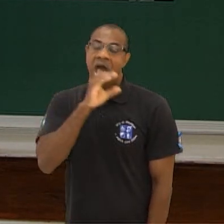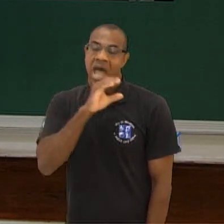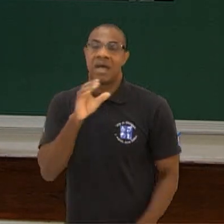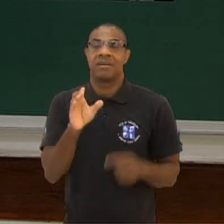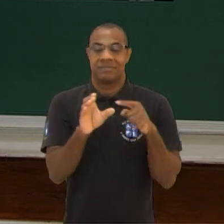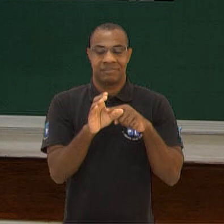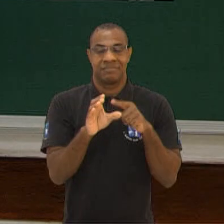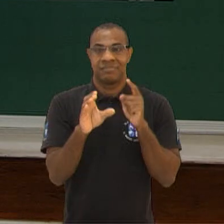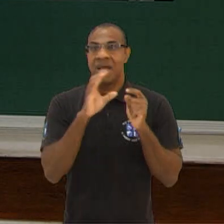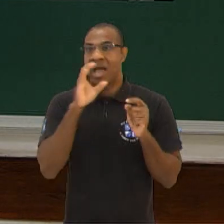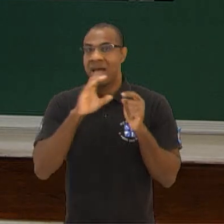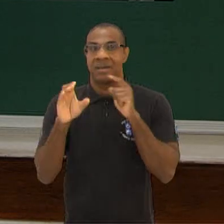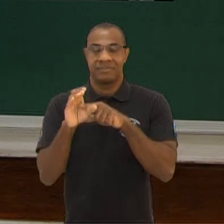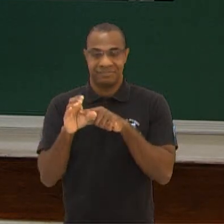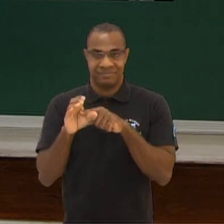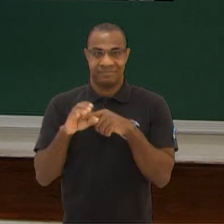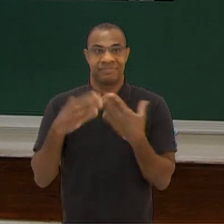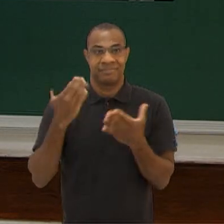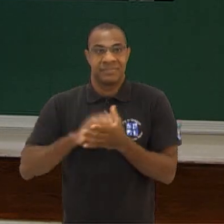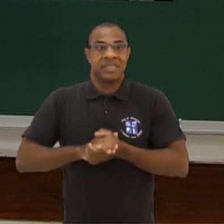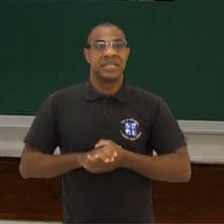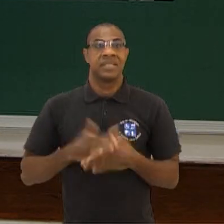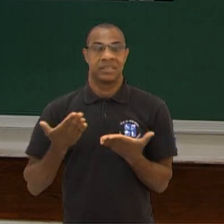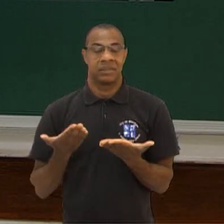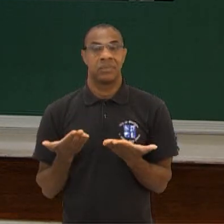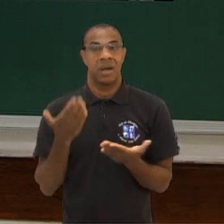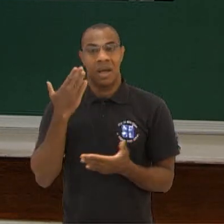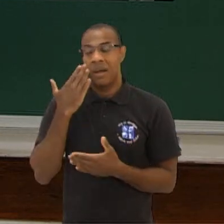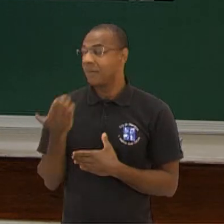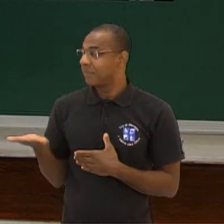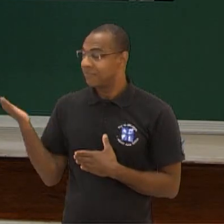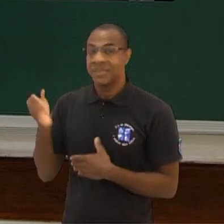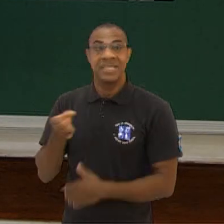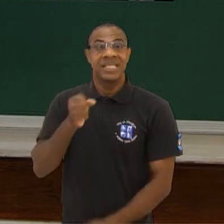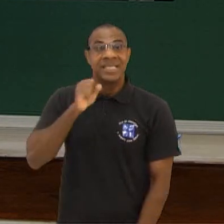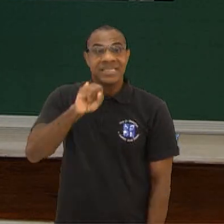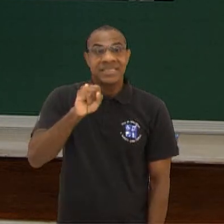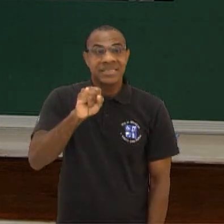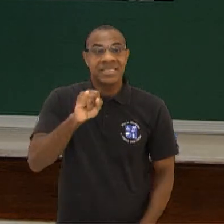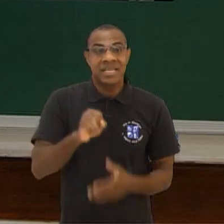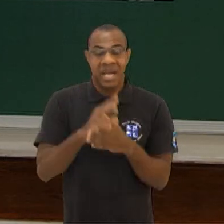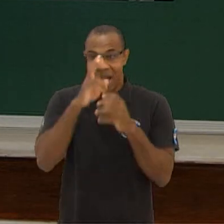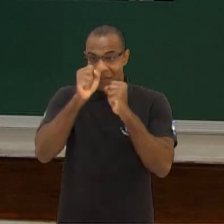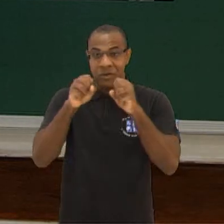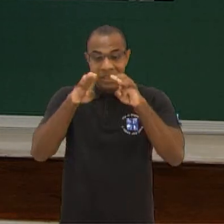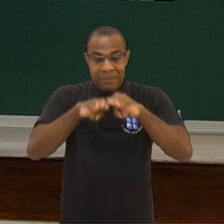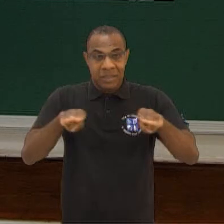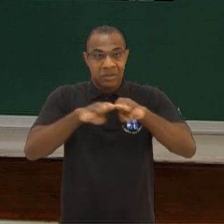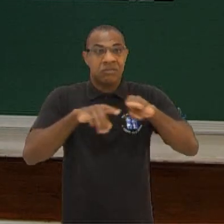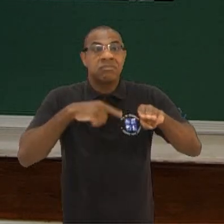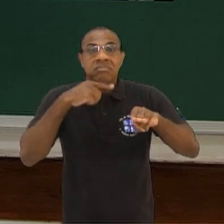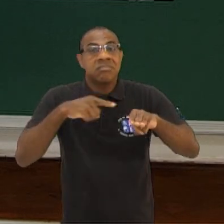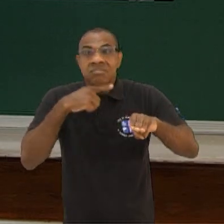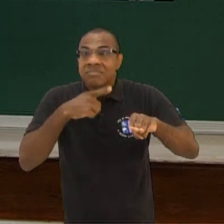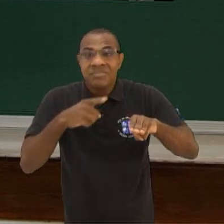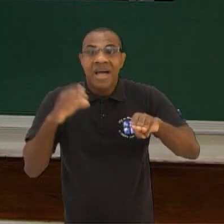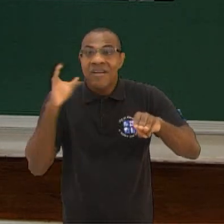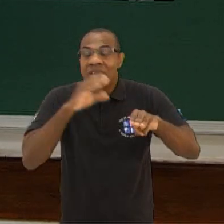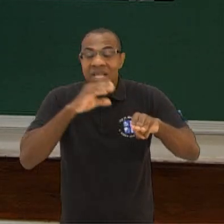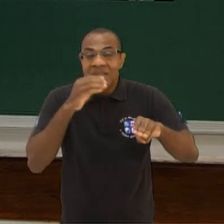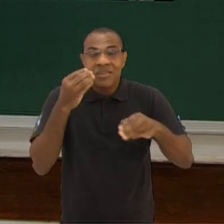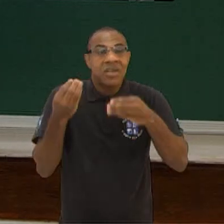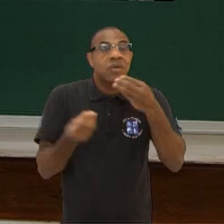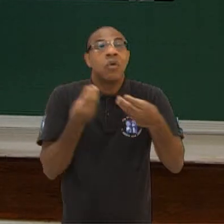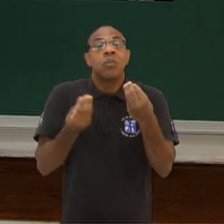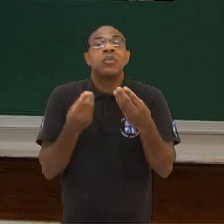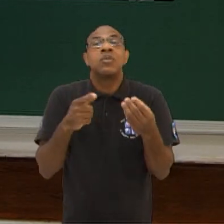cinética é massa vezes velocidade ao quadrado sobre 2. Ora, se a força magnética não consegue alterar a velocidade, o módulo dela,